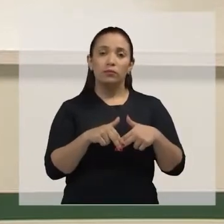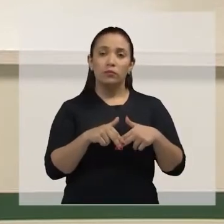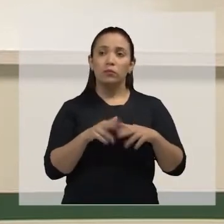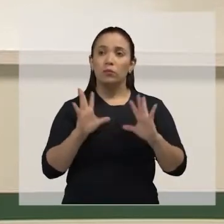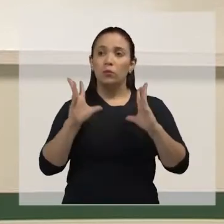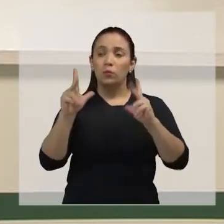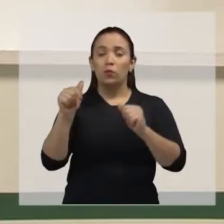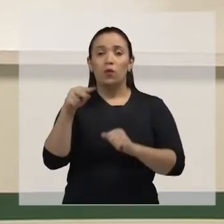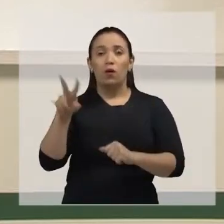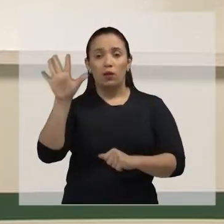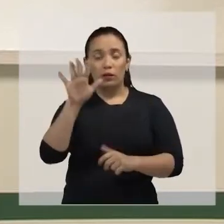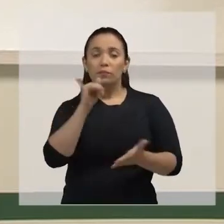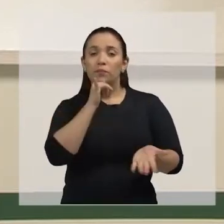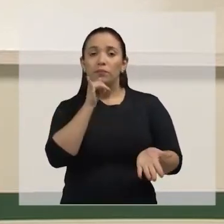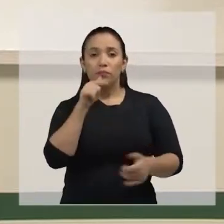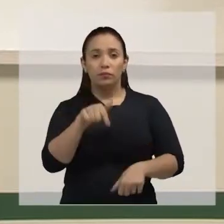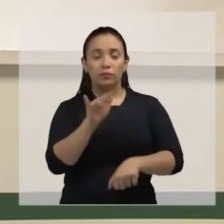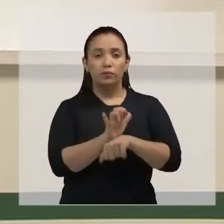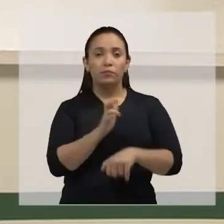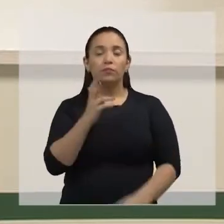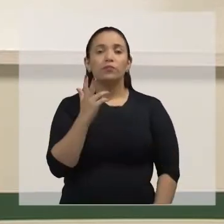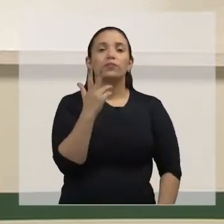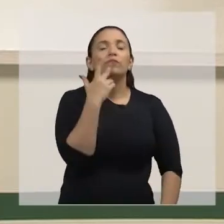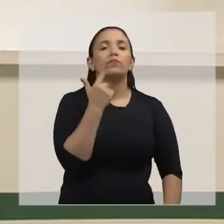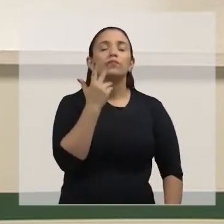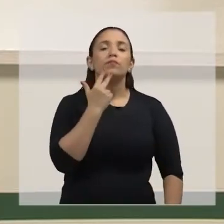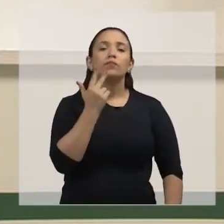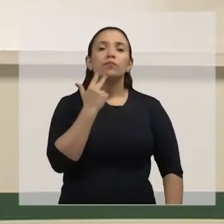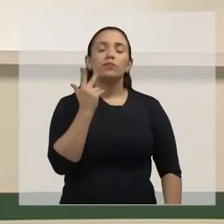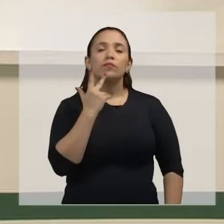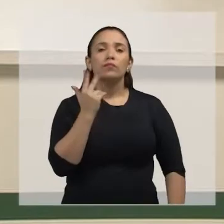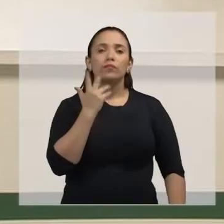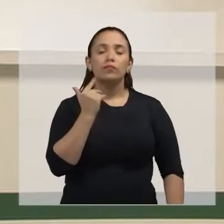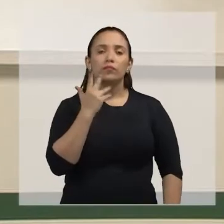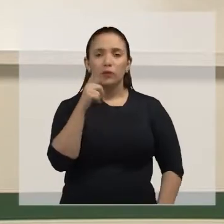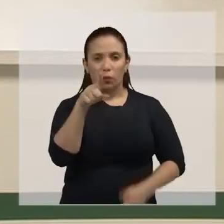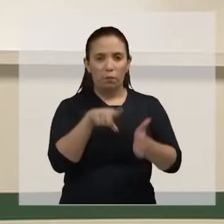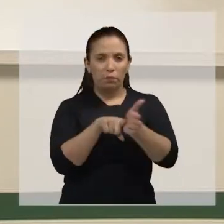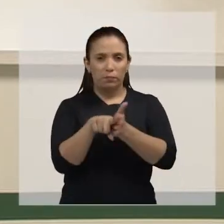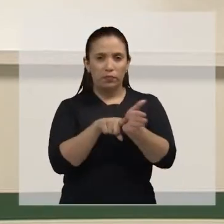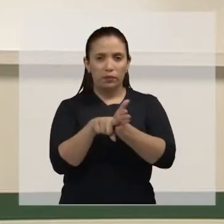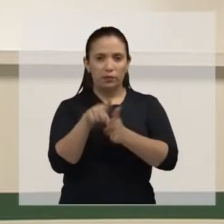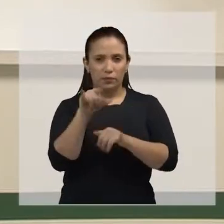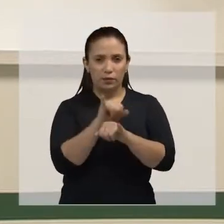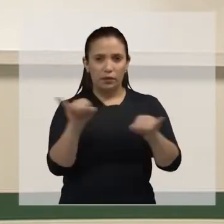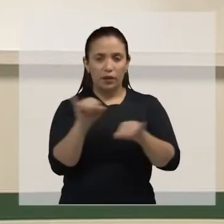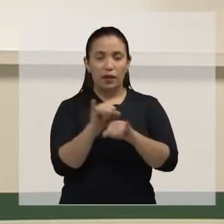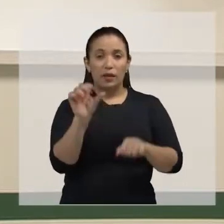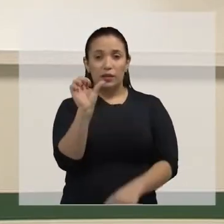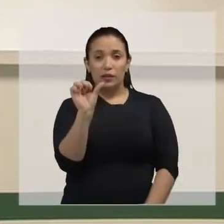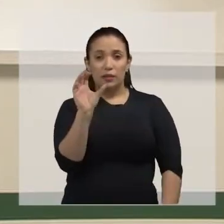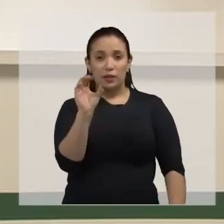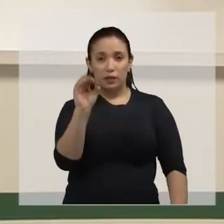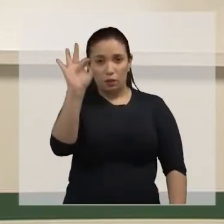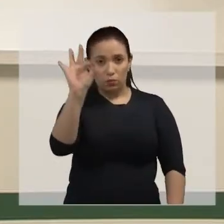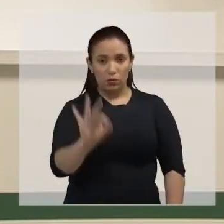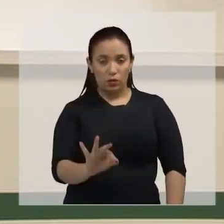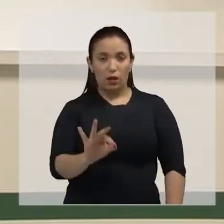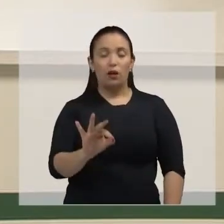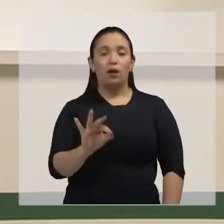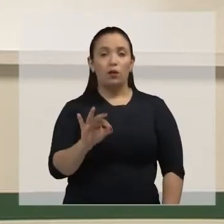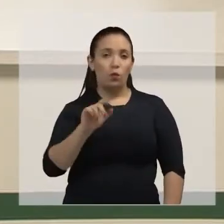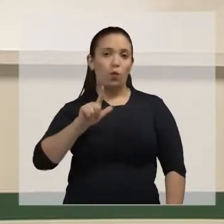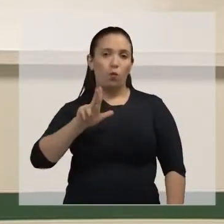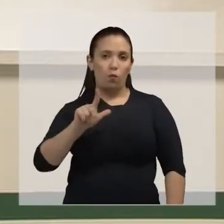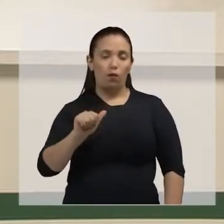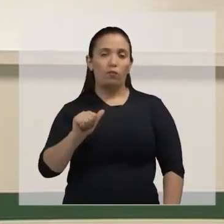o Ceará, vou dar o exemplo do Ceará. No caso do Ceará, Luiz, na pesquisa que você divulgou, qual foi 60% é Lula. Hein? 60% é Não, Lula. a